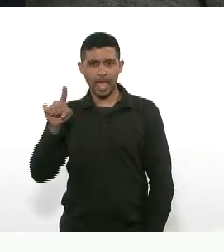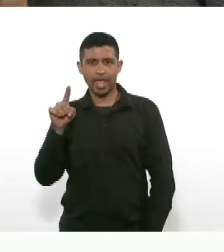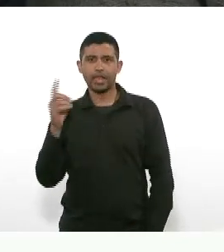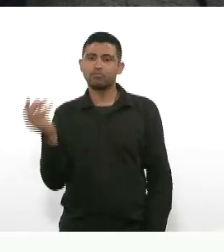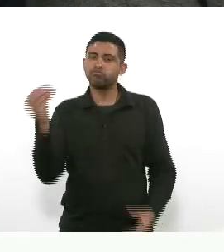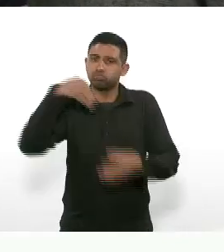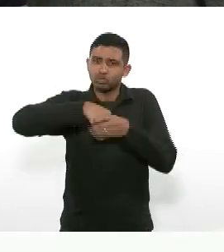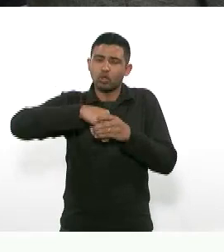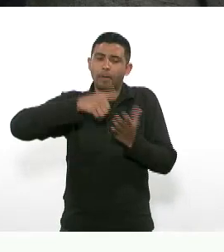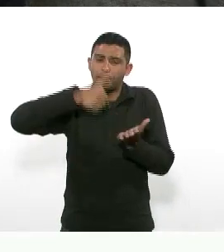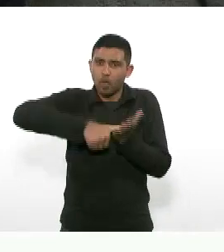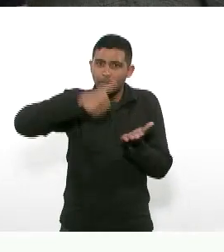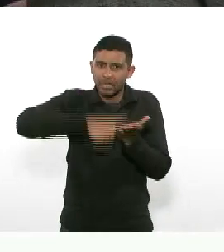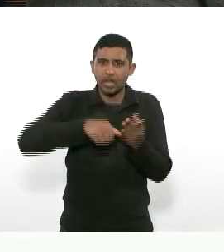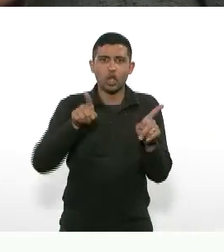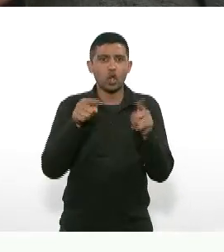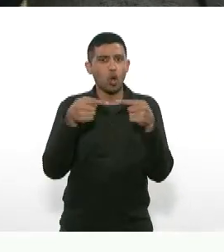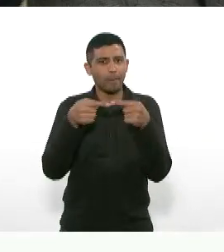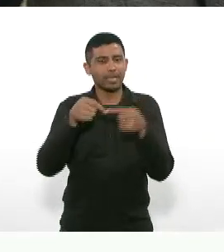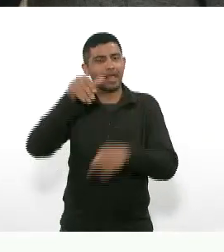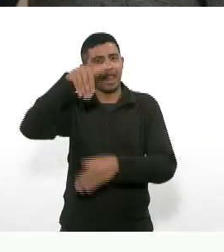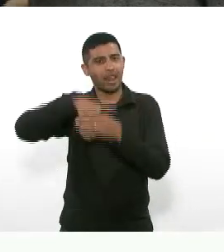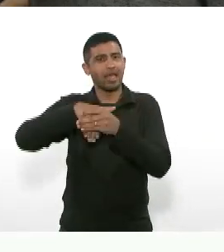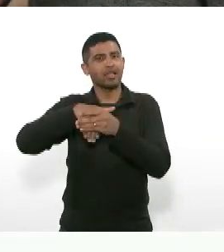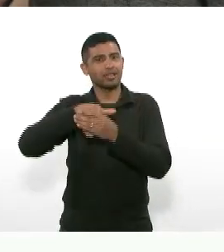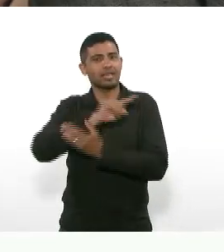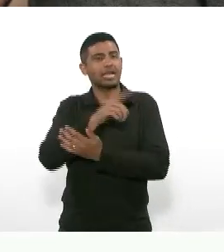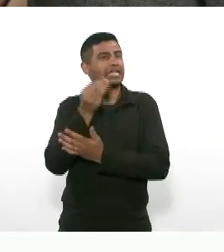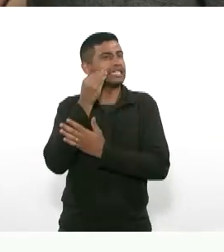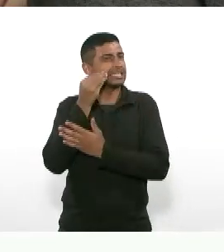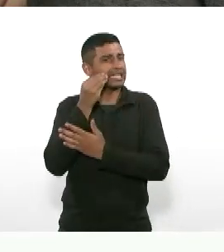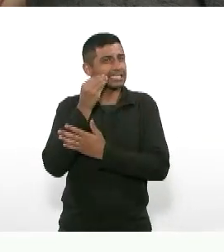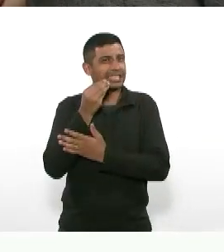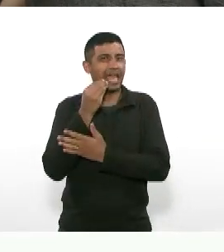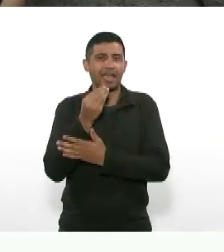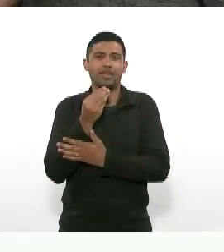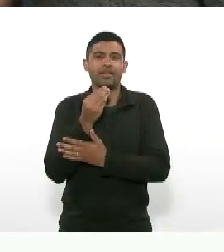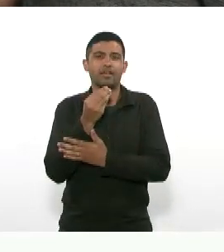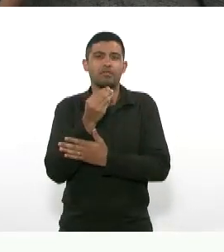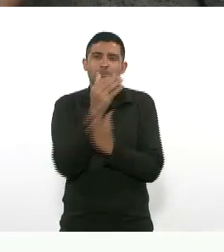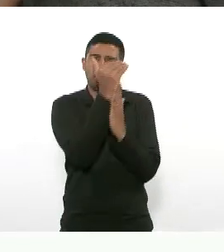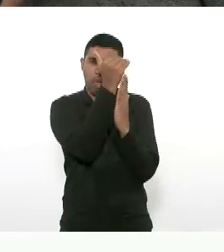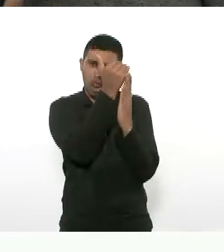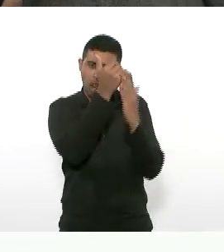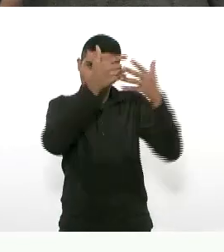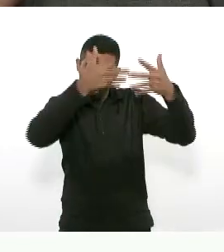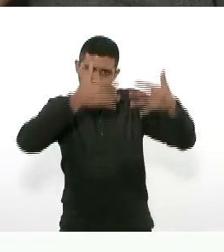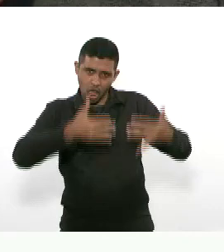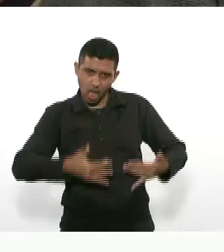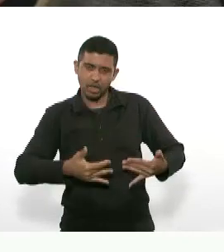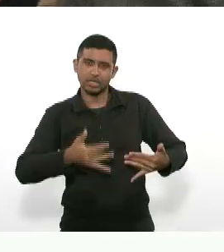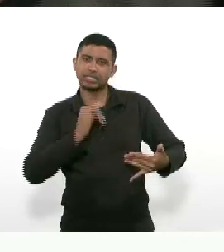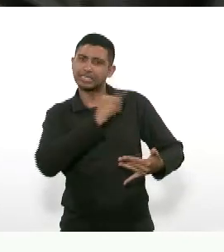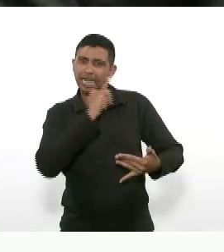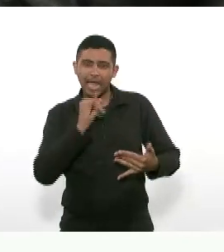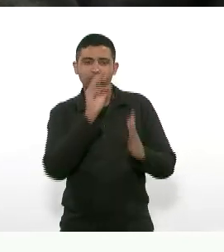nível eleitoral e pretende, com isso, ser o banco de dados nacional. E aí fica o apelo para o